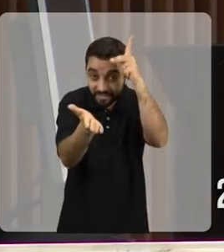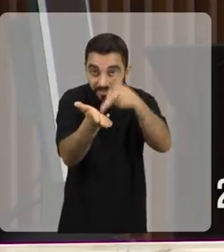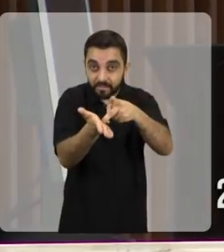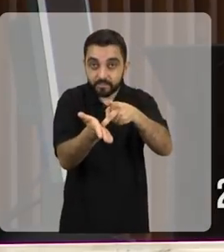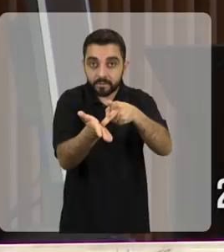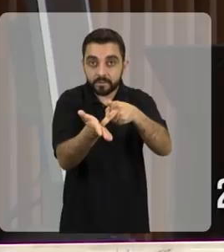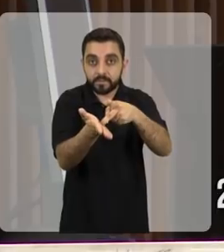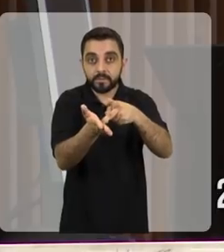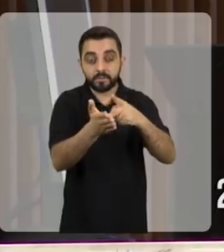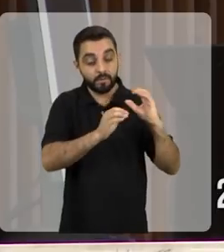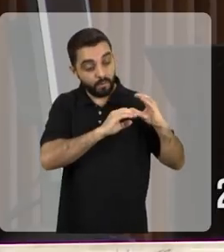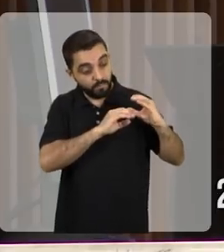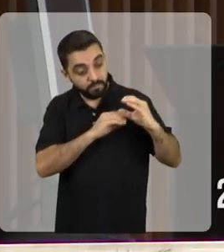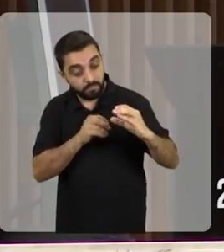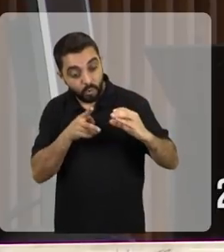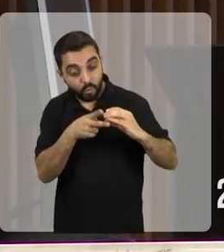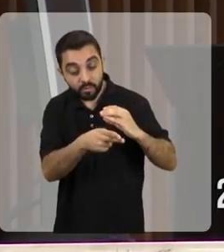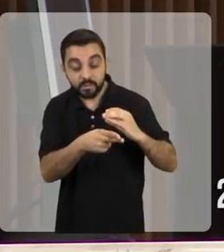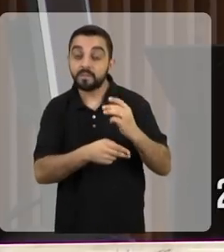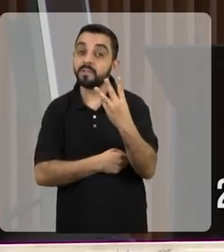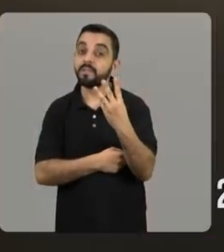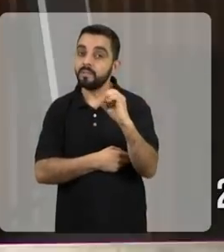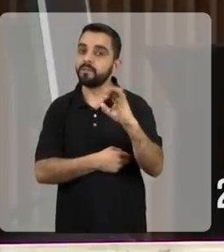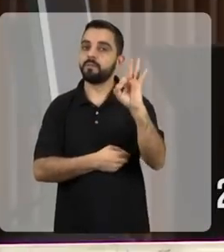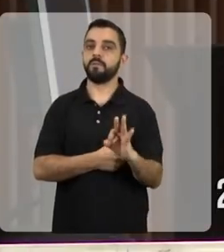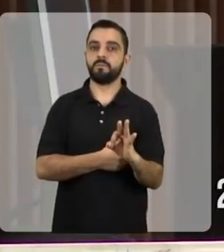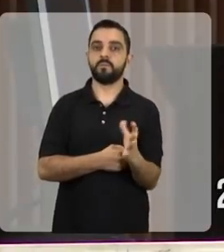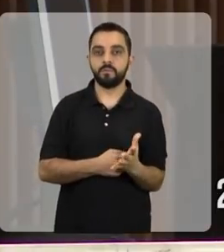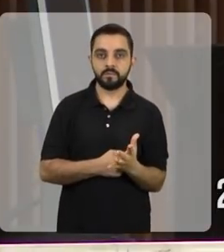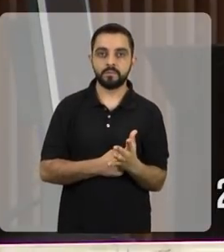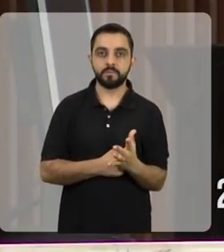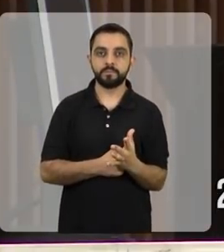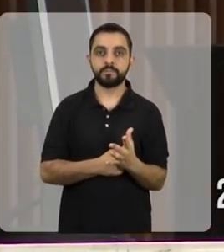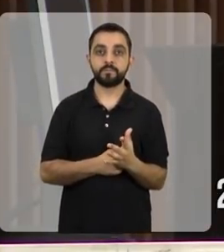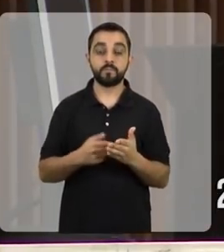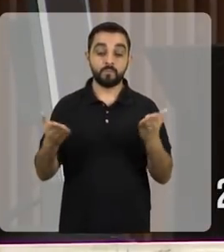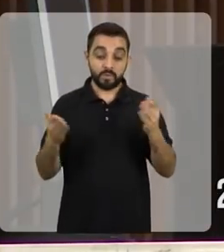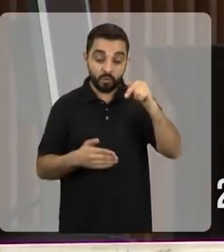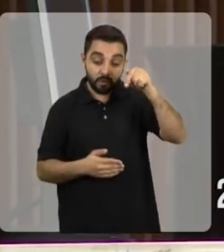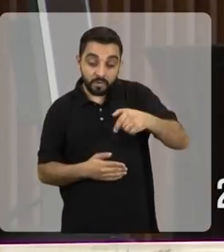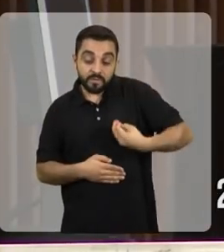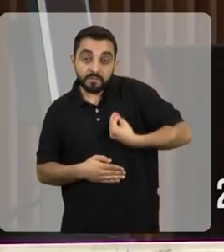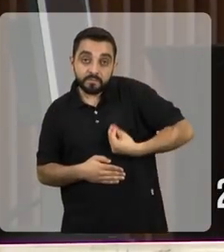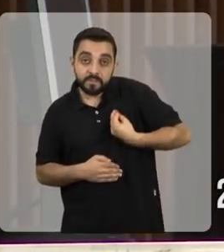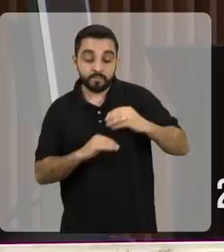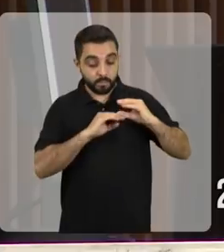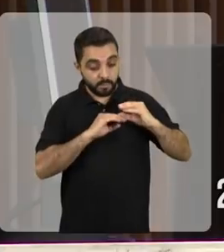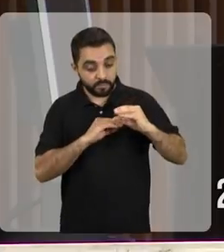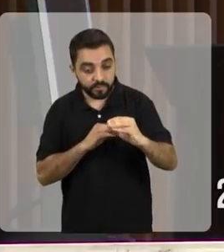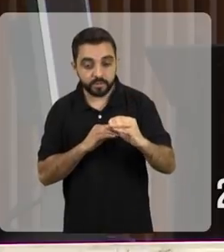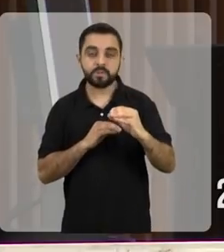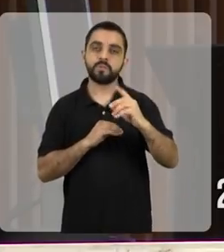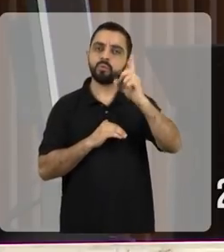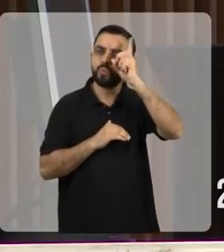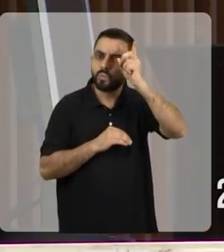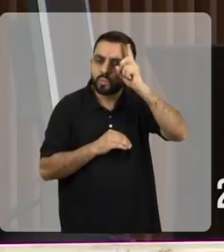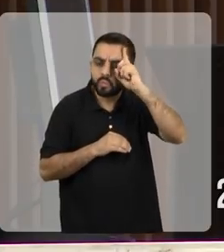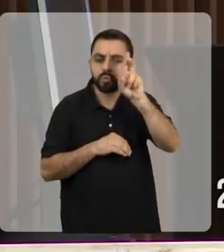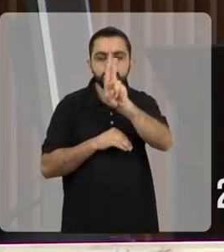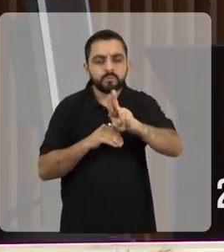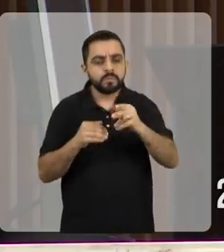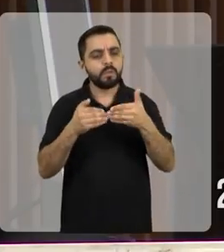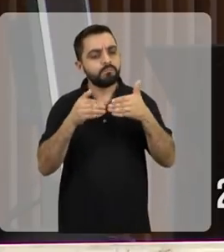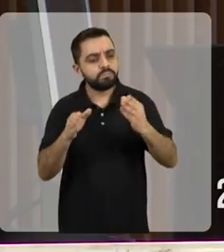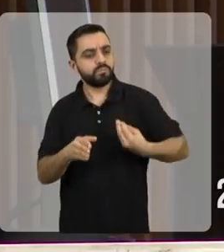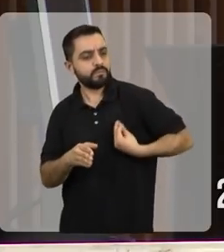que aquilo que nós temos gestão aquilo que nós temos à disposição para fazer a universidade funcionar no seu dia a dia para